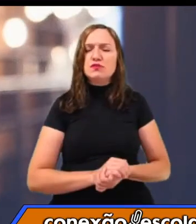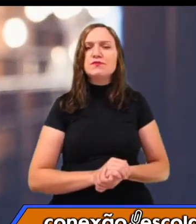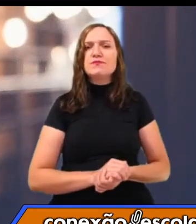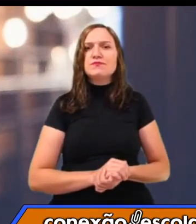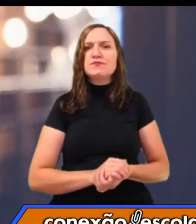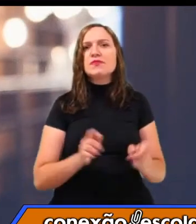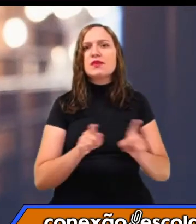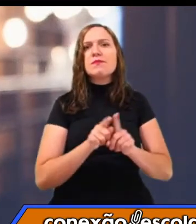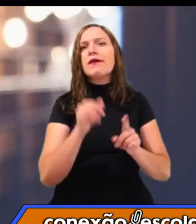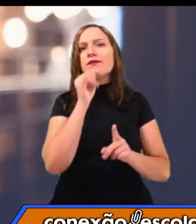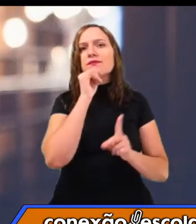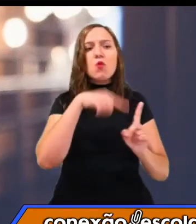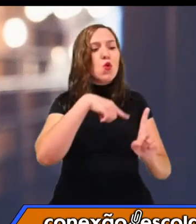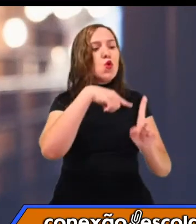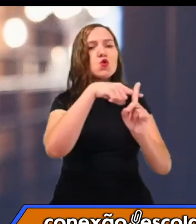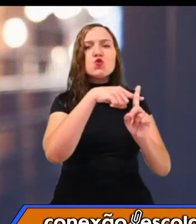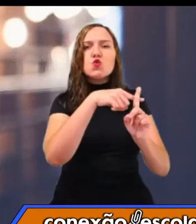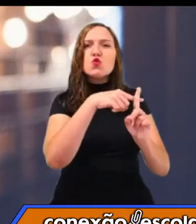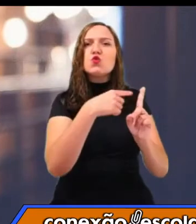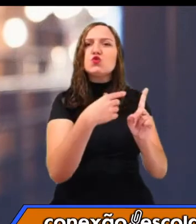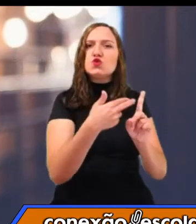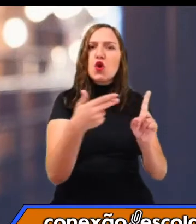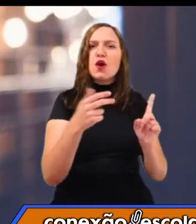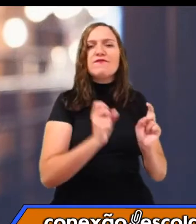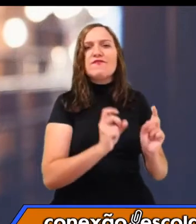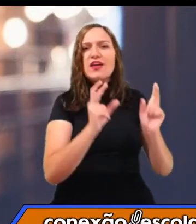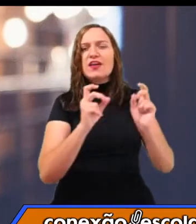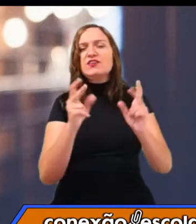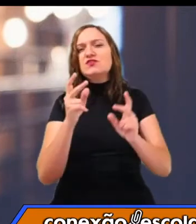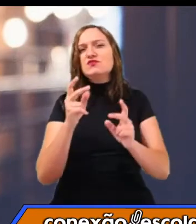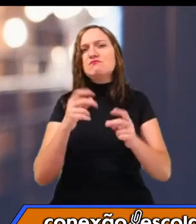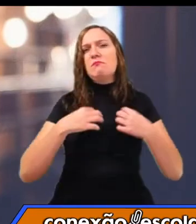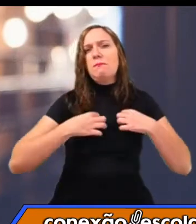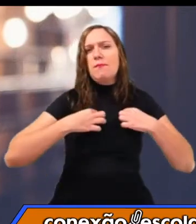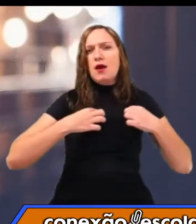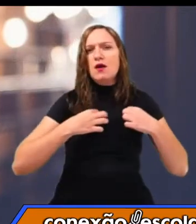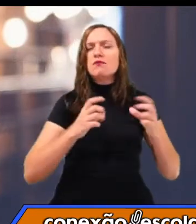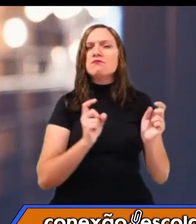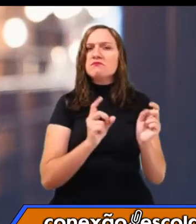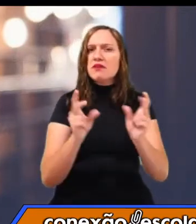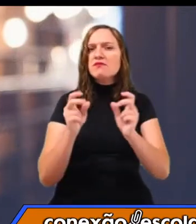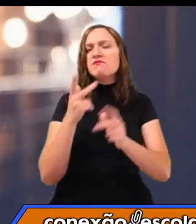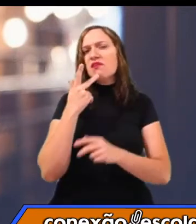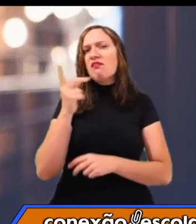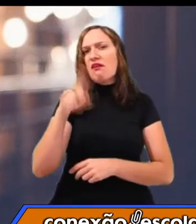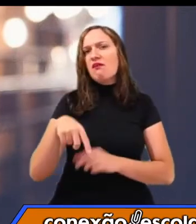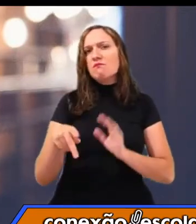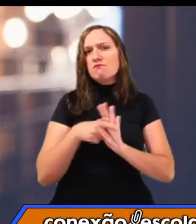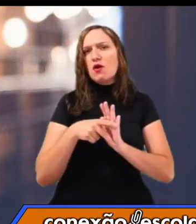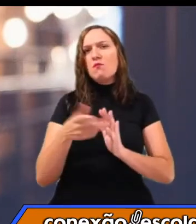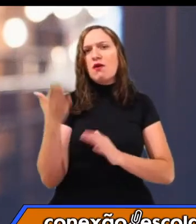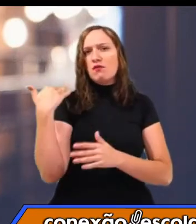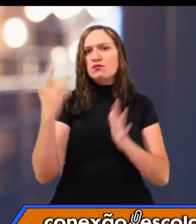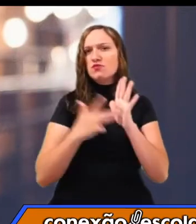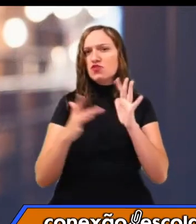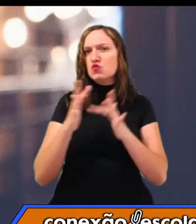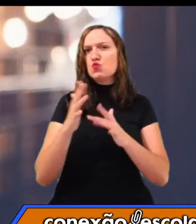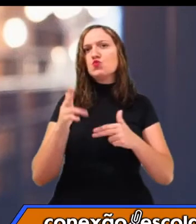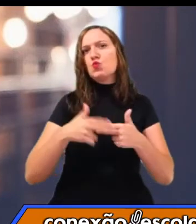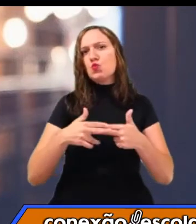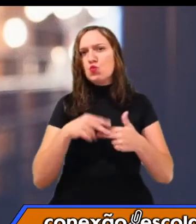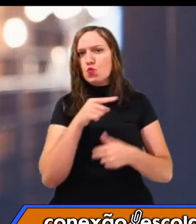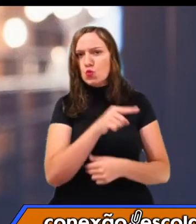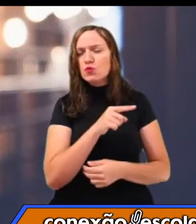Pedaços da cruz, pedaços de pano dizendo que era o manto de Cristo, né? Então Lutero